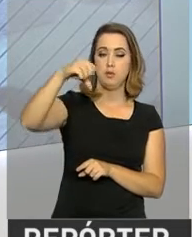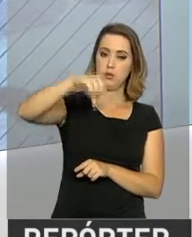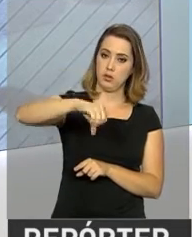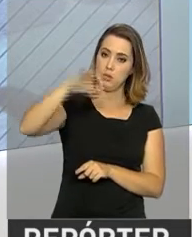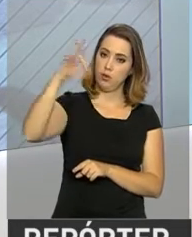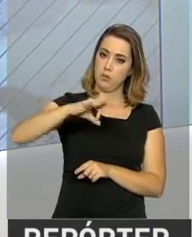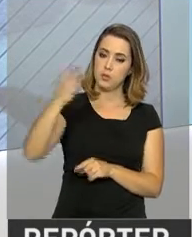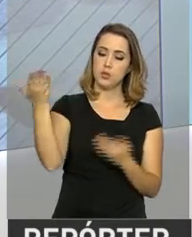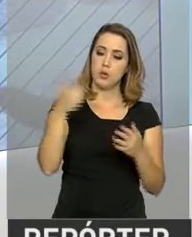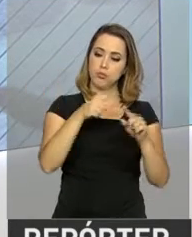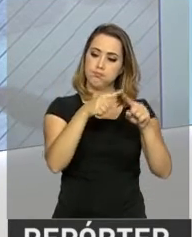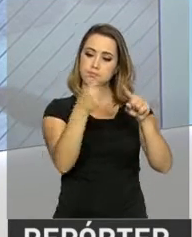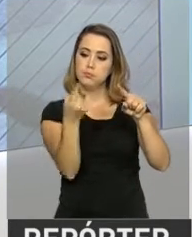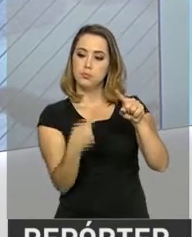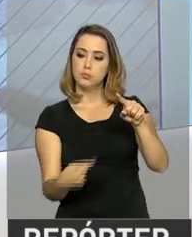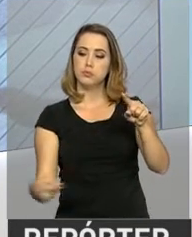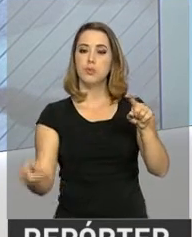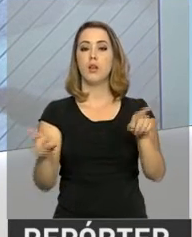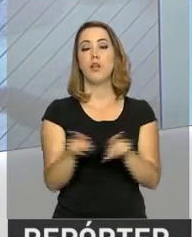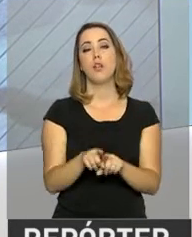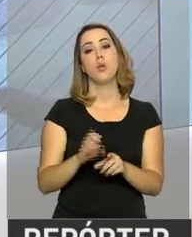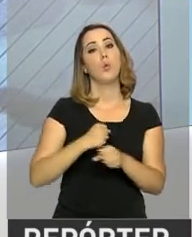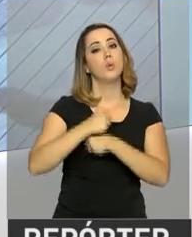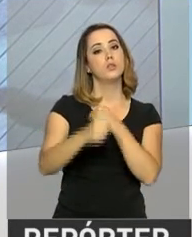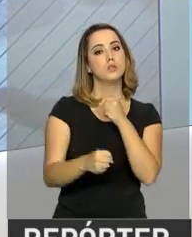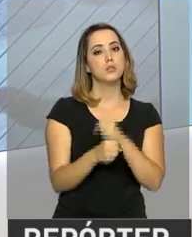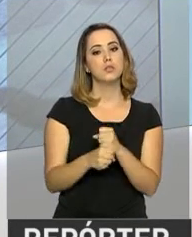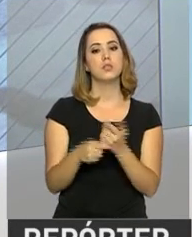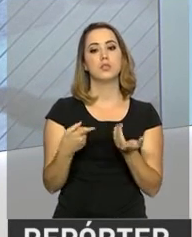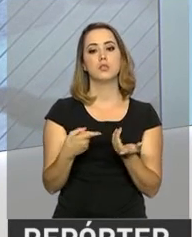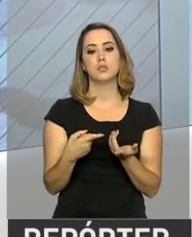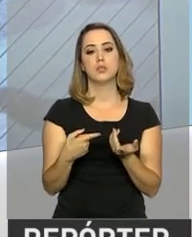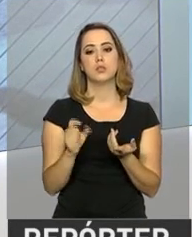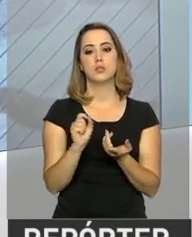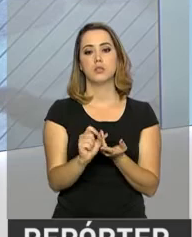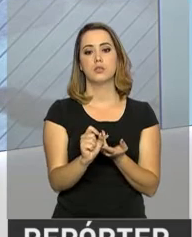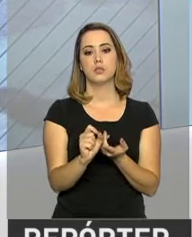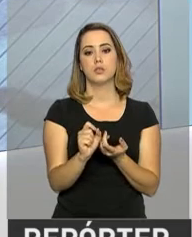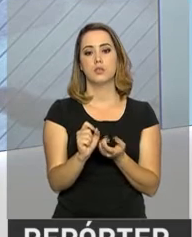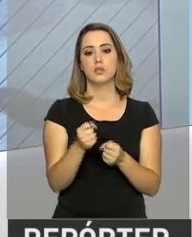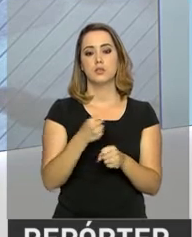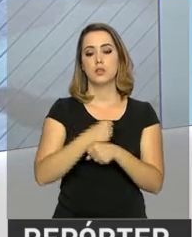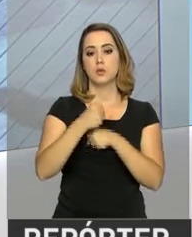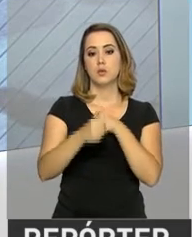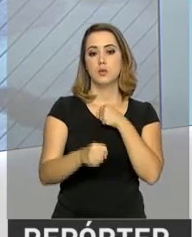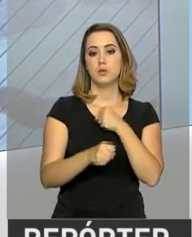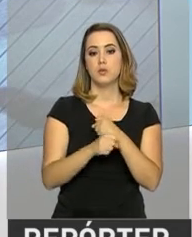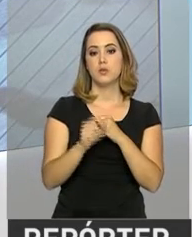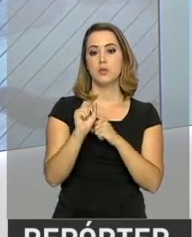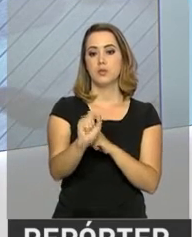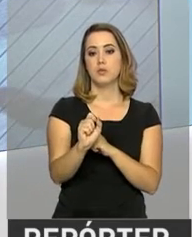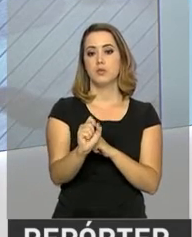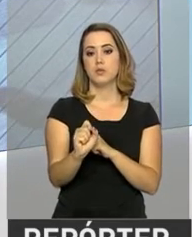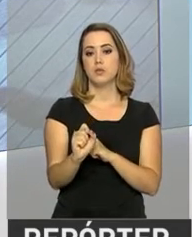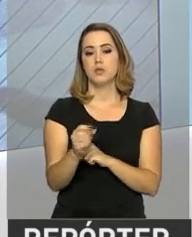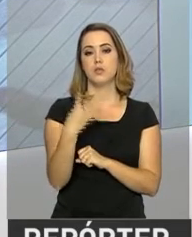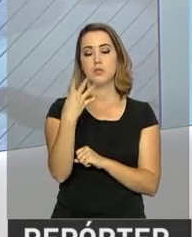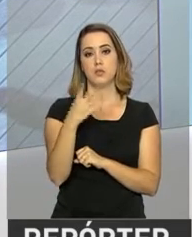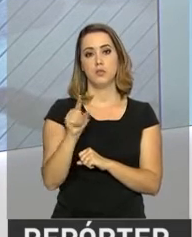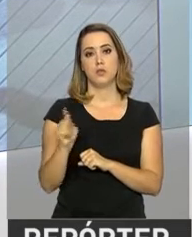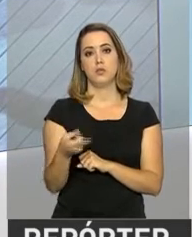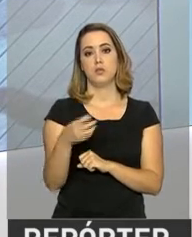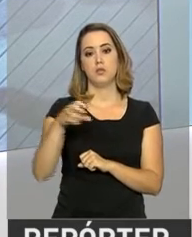estimativa é que a inflação fique em 4,5 na página por favor bom é ficou em